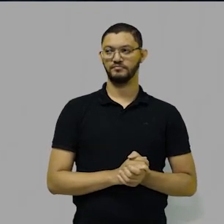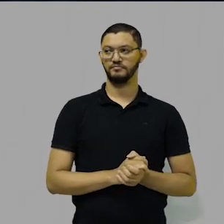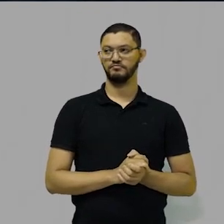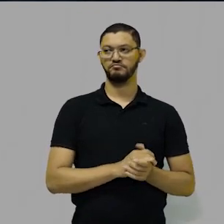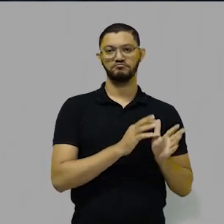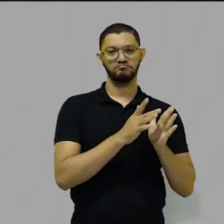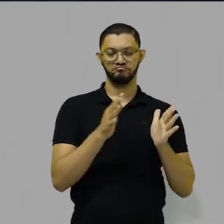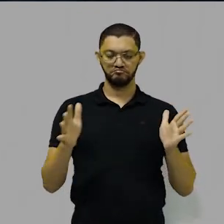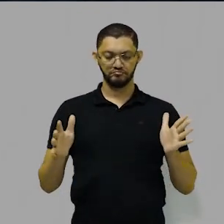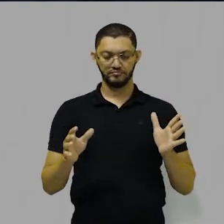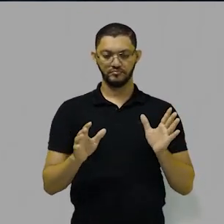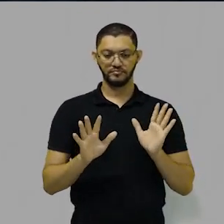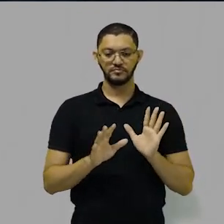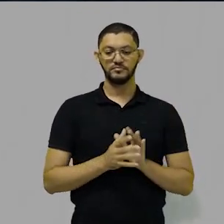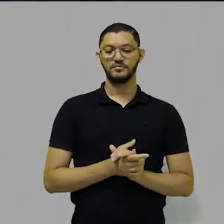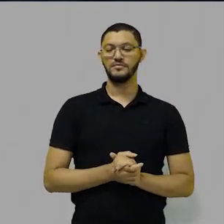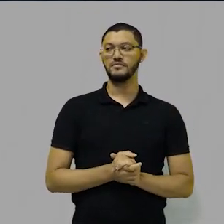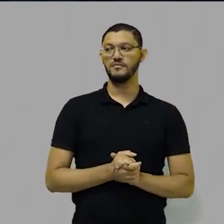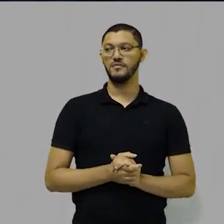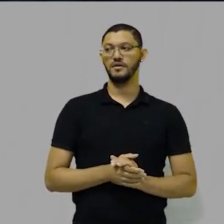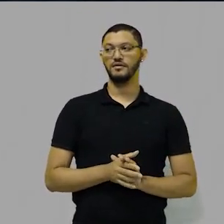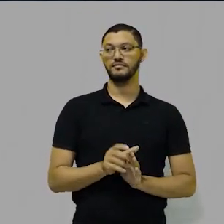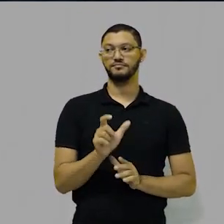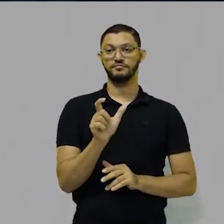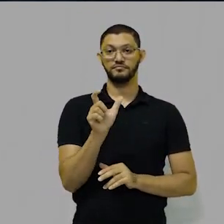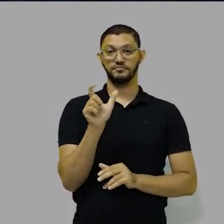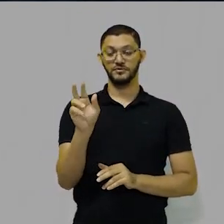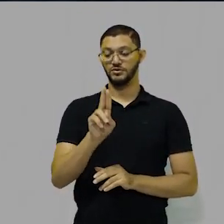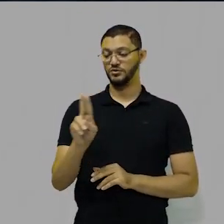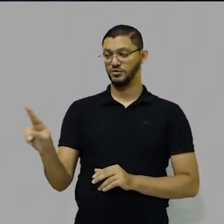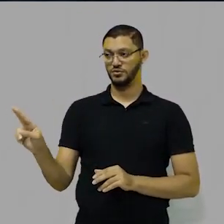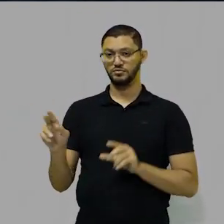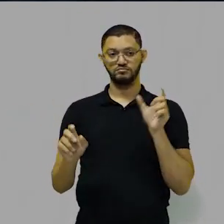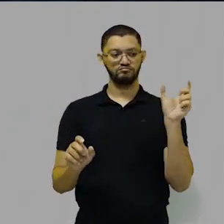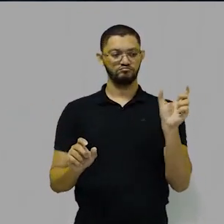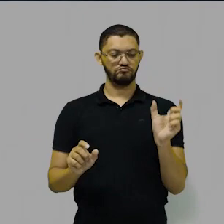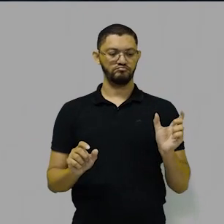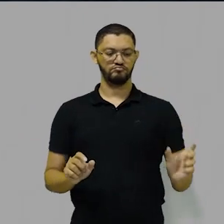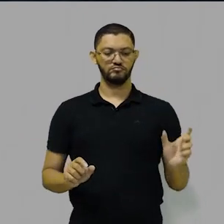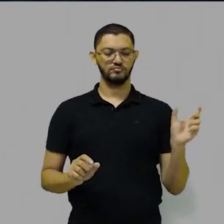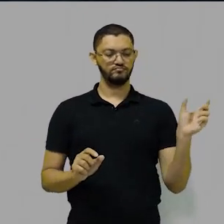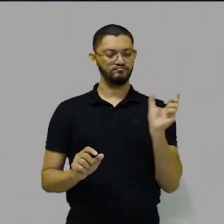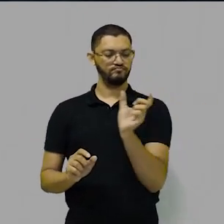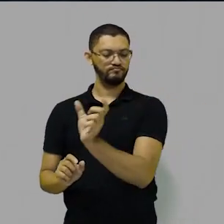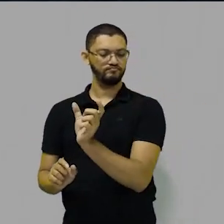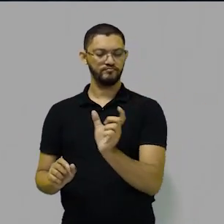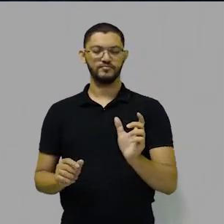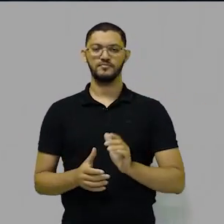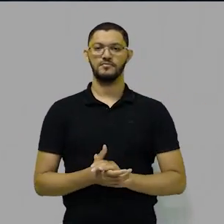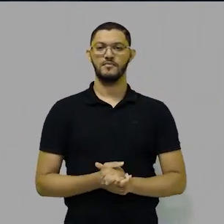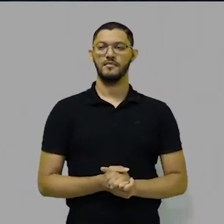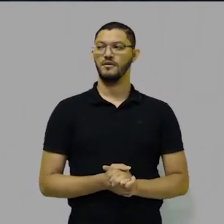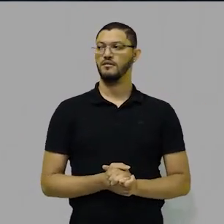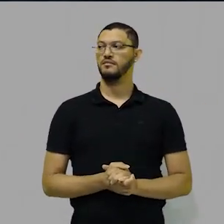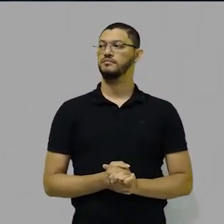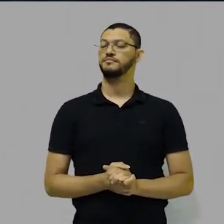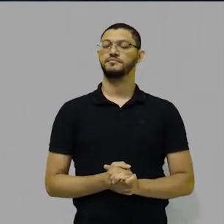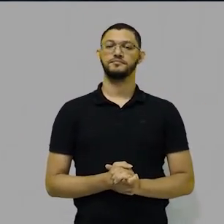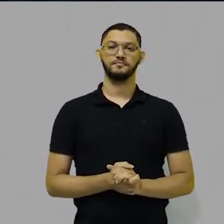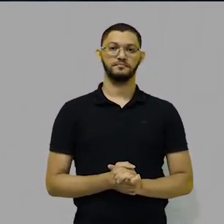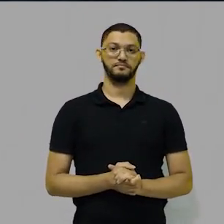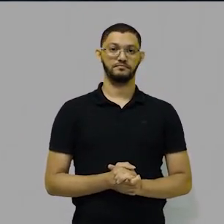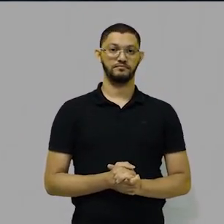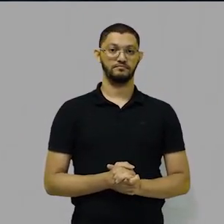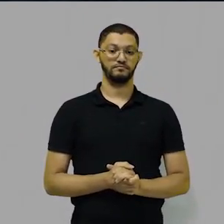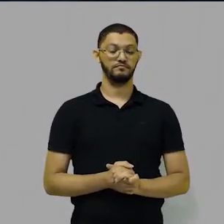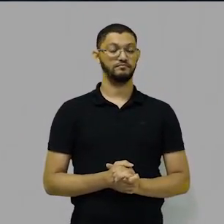a ordem alfabética. Então, vamos ver. Pegue o nome dos radicais e vamos colocá-los na ordem alfabética. Então,